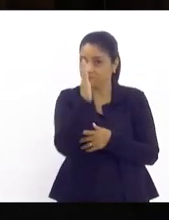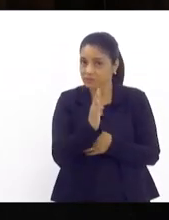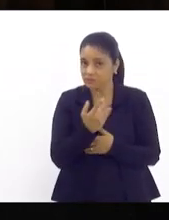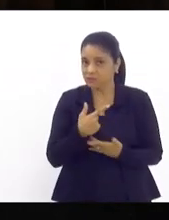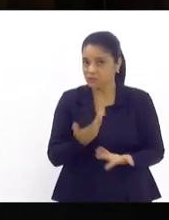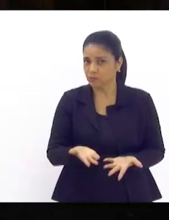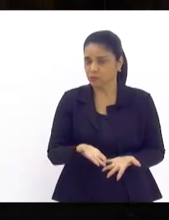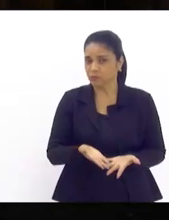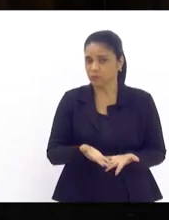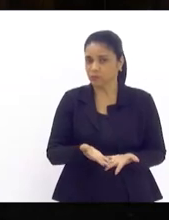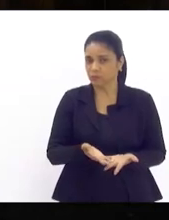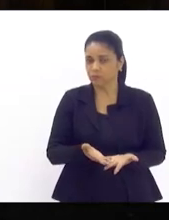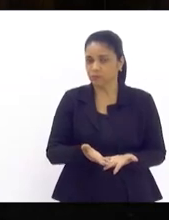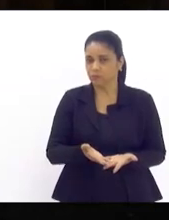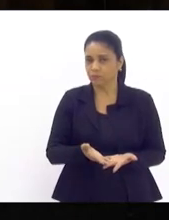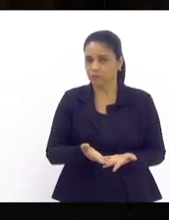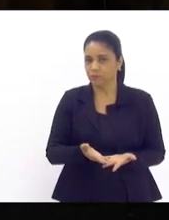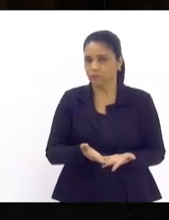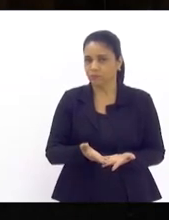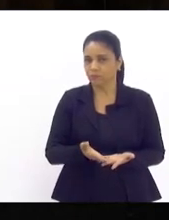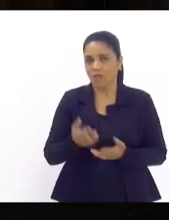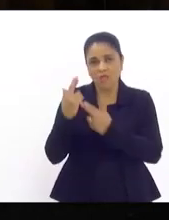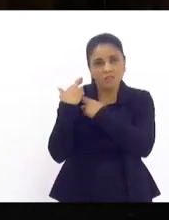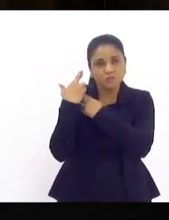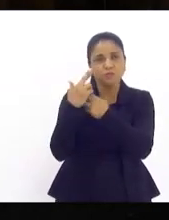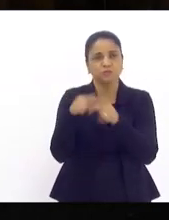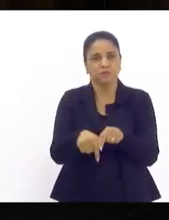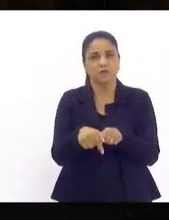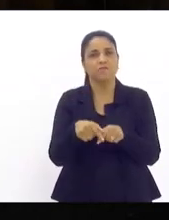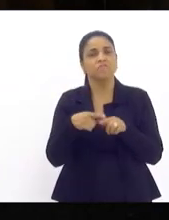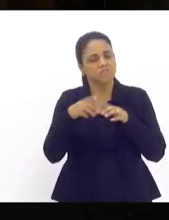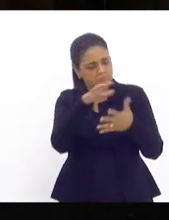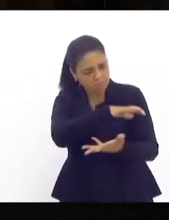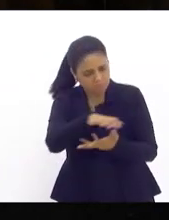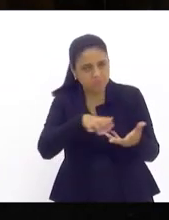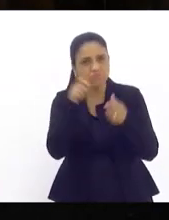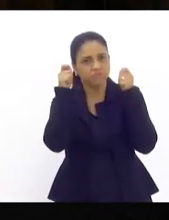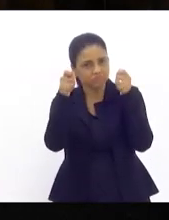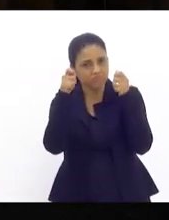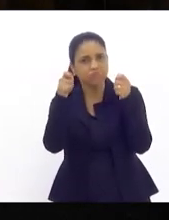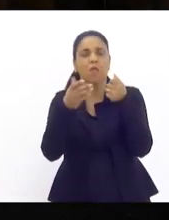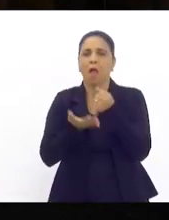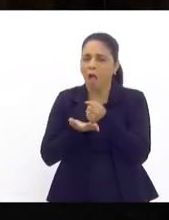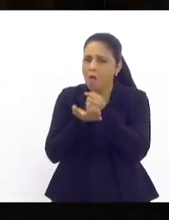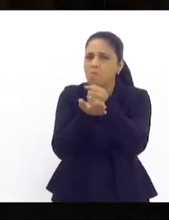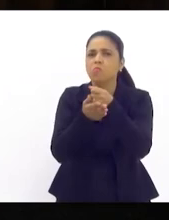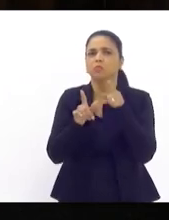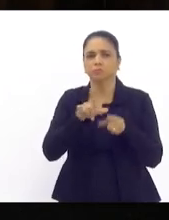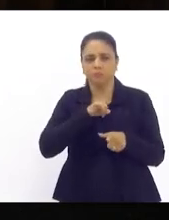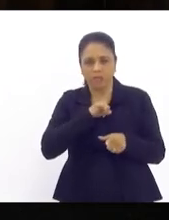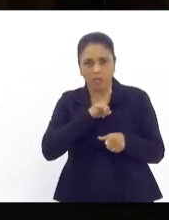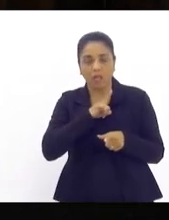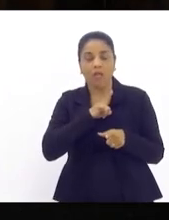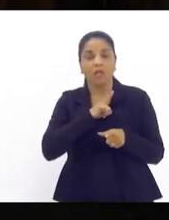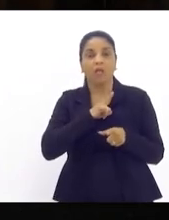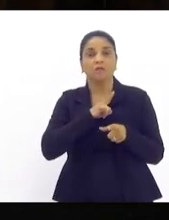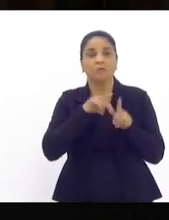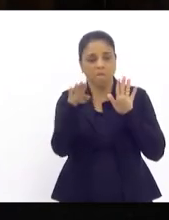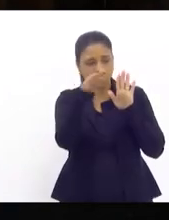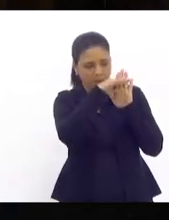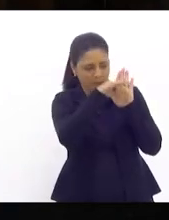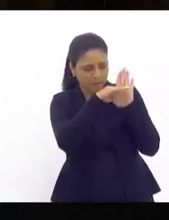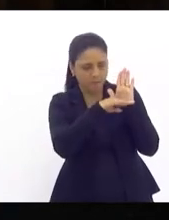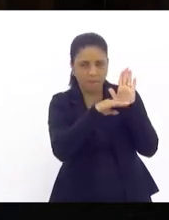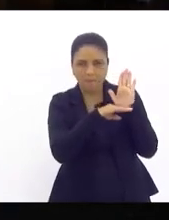saudar a essa greve, dizendo que tem o nosso apoio e que tem nas pautas algumas questões muito importantes. Primeira